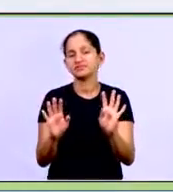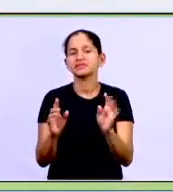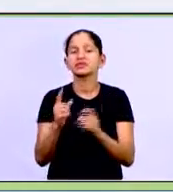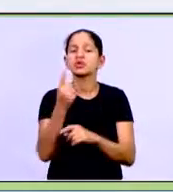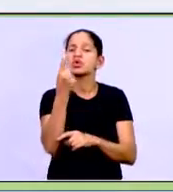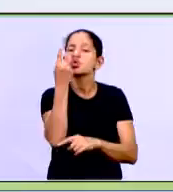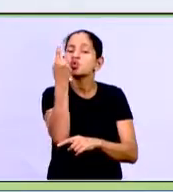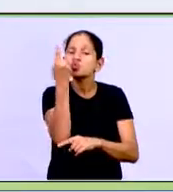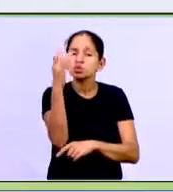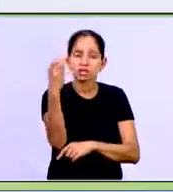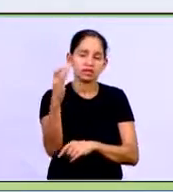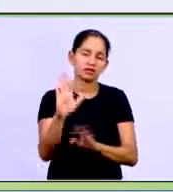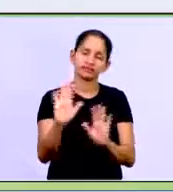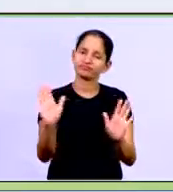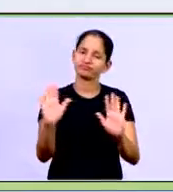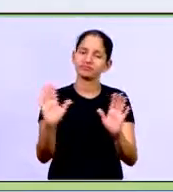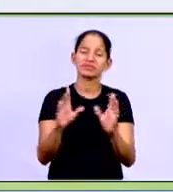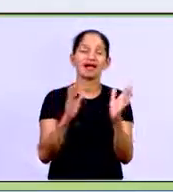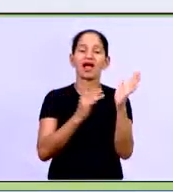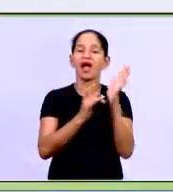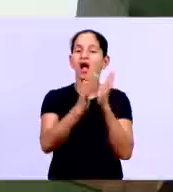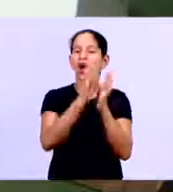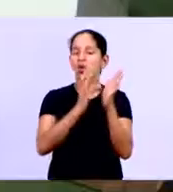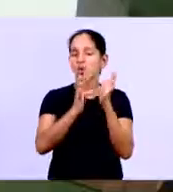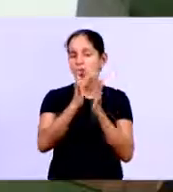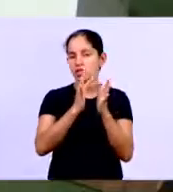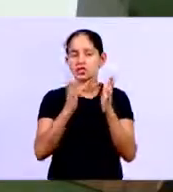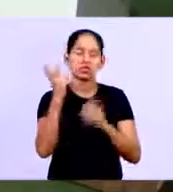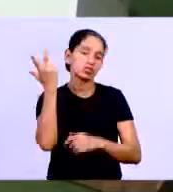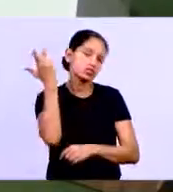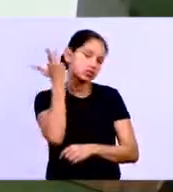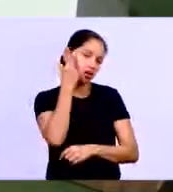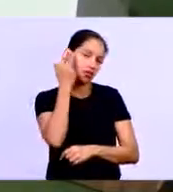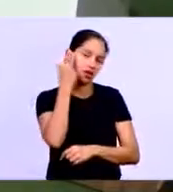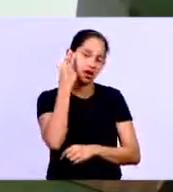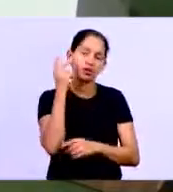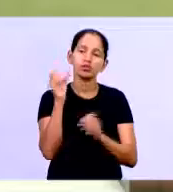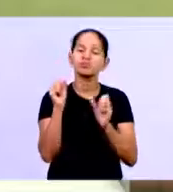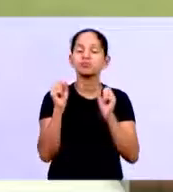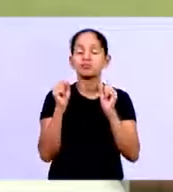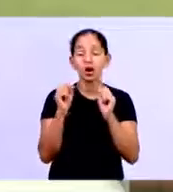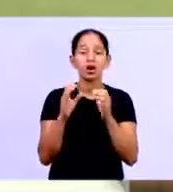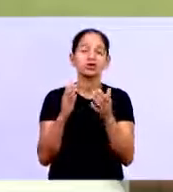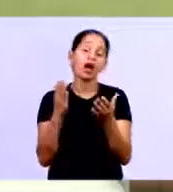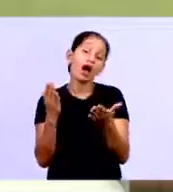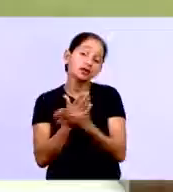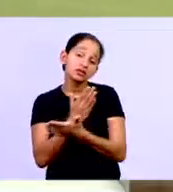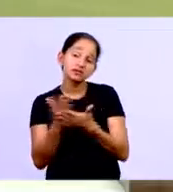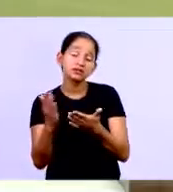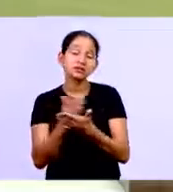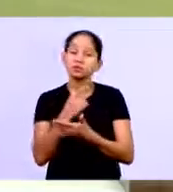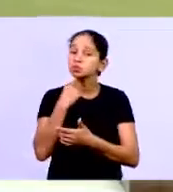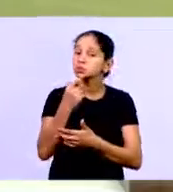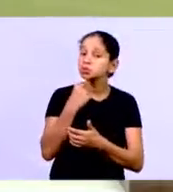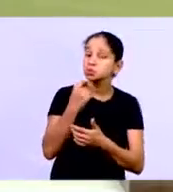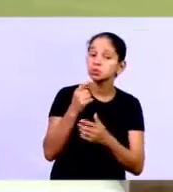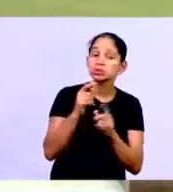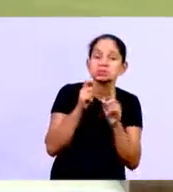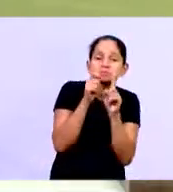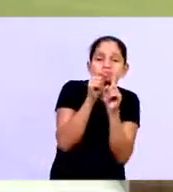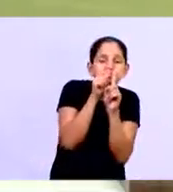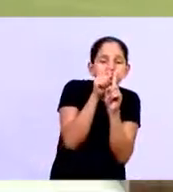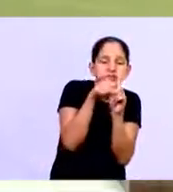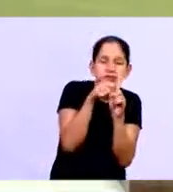de 1 centavo, isso é por causa de calculadora, certo? Exatamente. Os erros de arredondamento, porque infelizmente não tem como você pagar milésimos